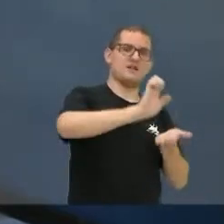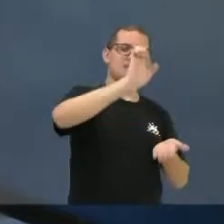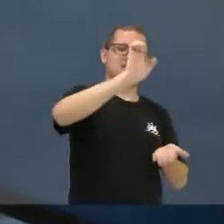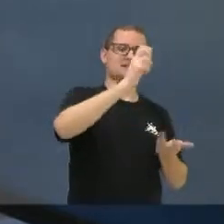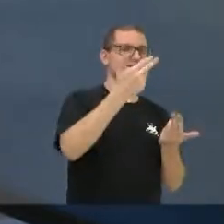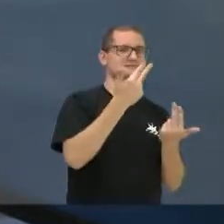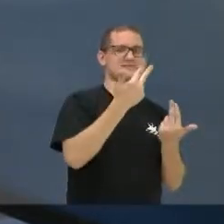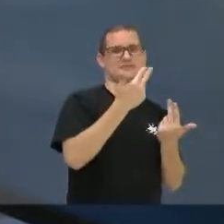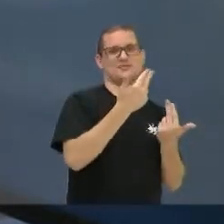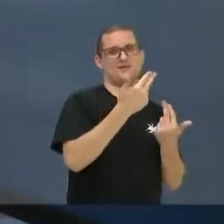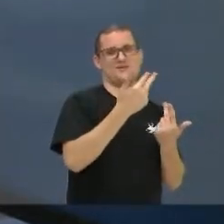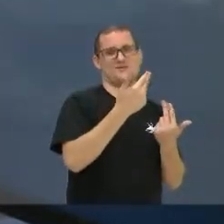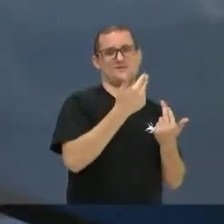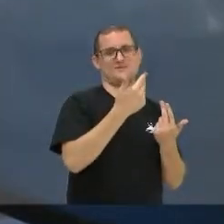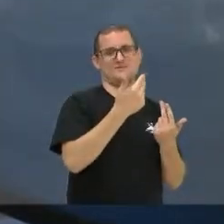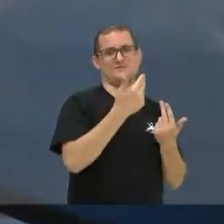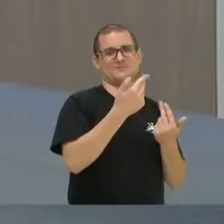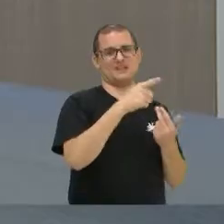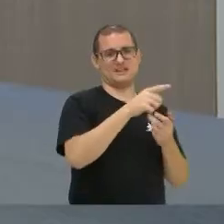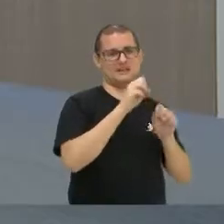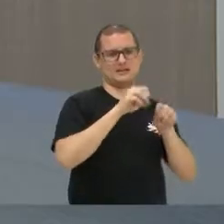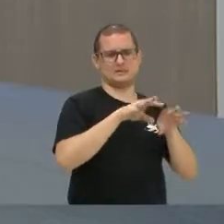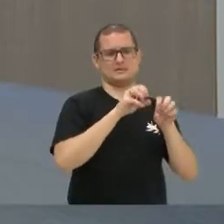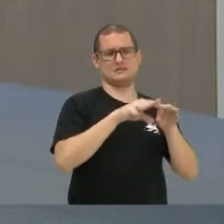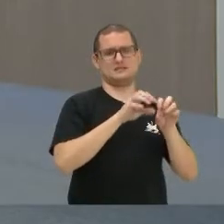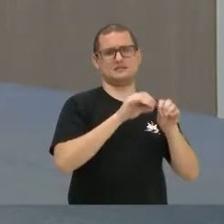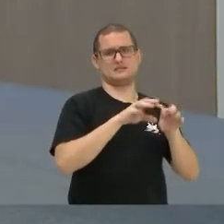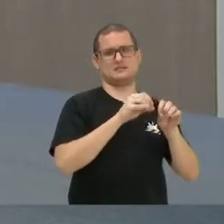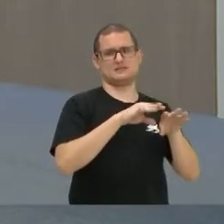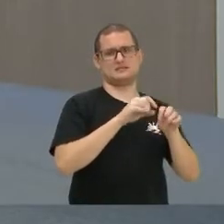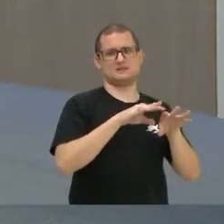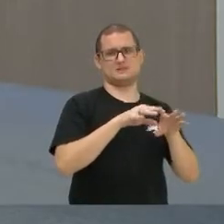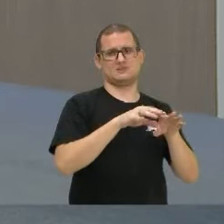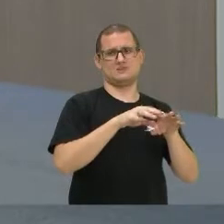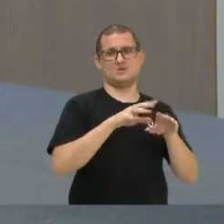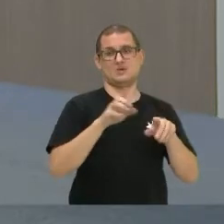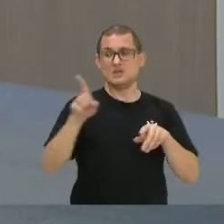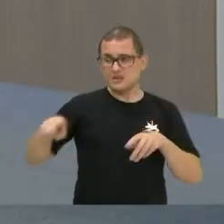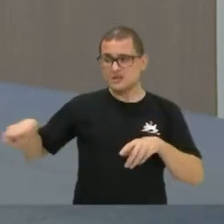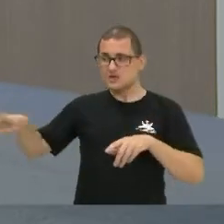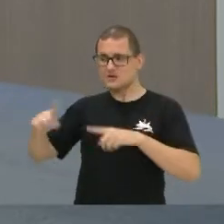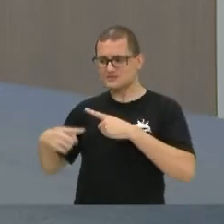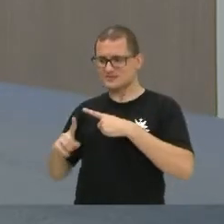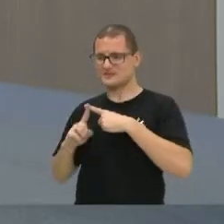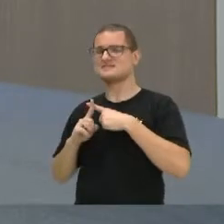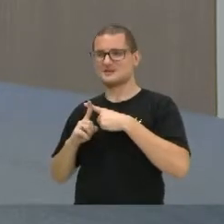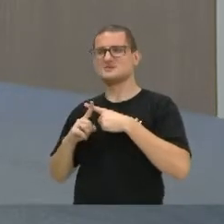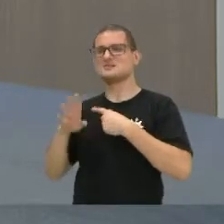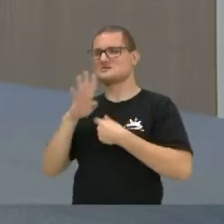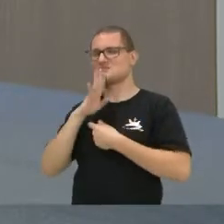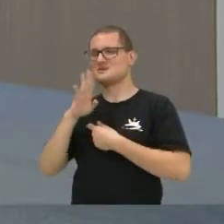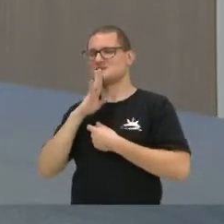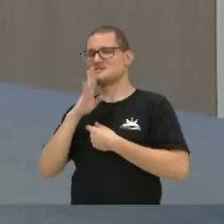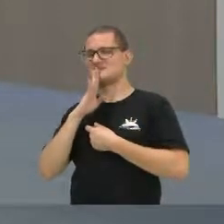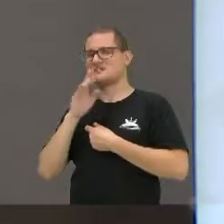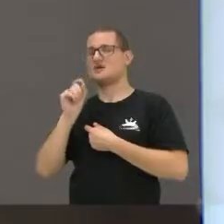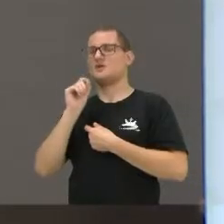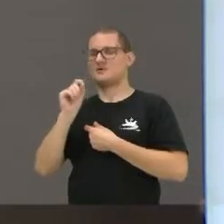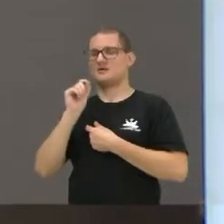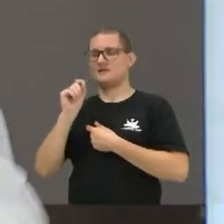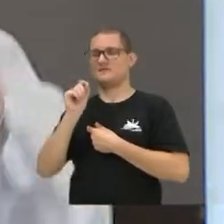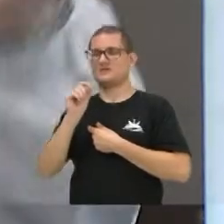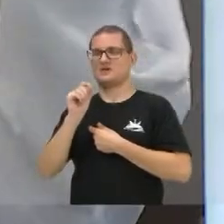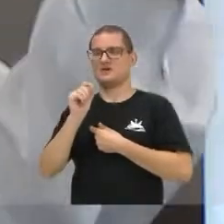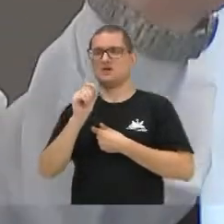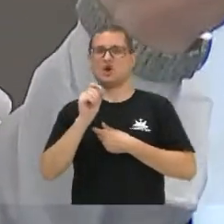de muito tempo antes que estava muito presente na memória dos cristãos lá do ano sem e o